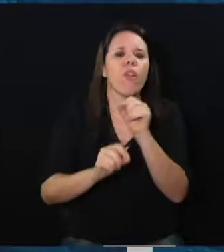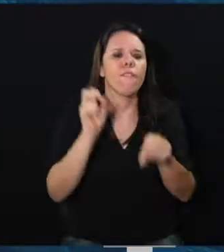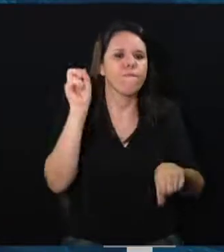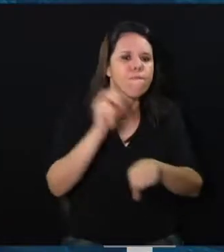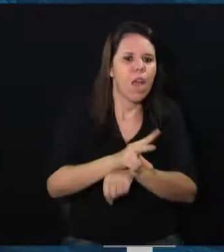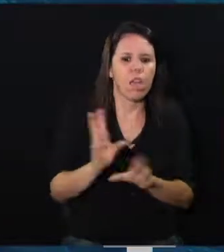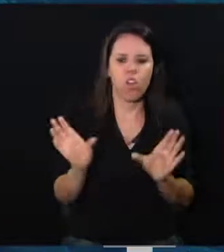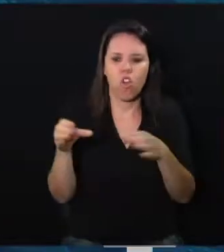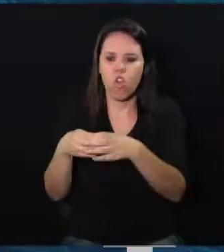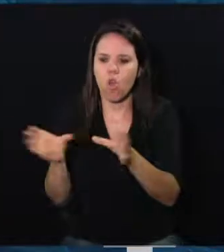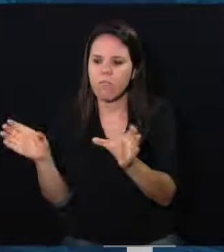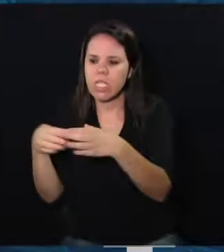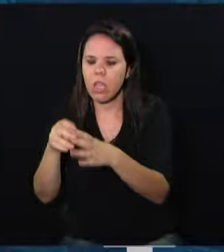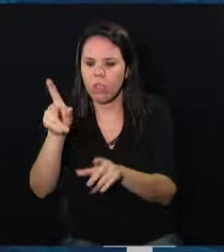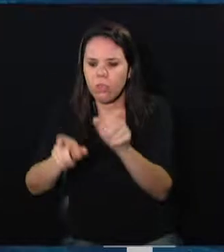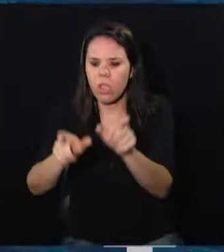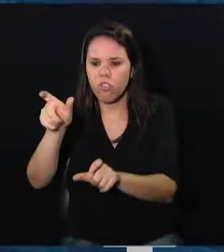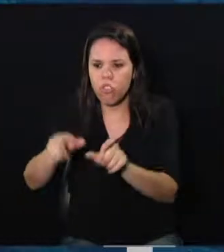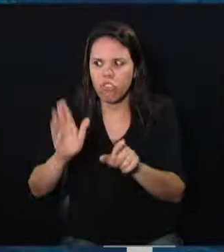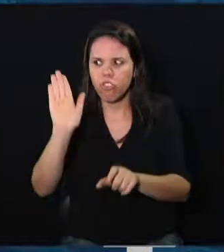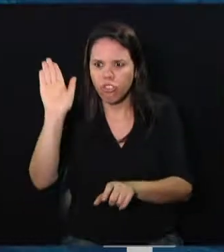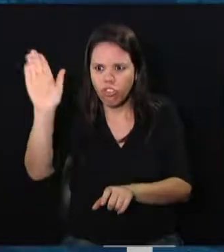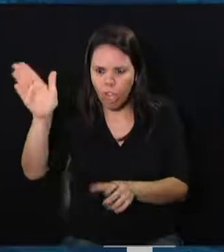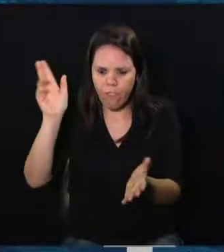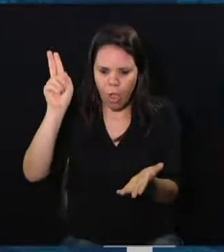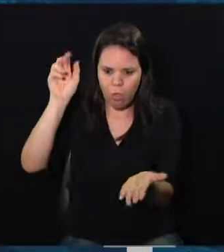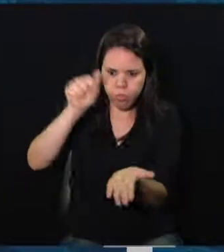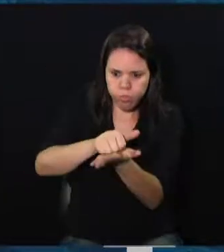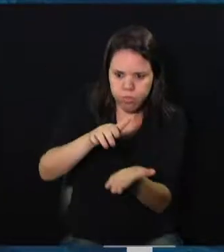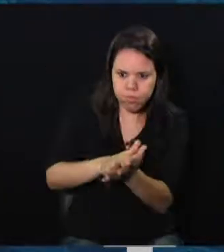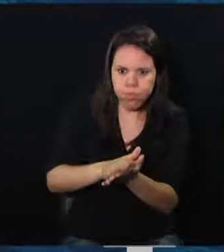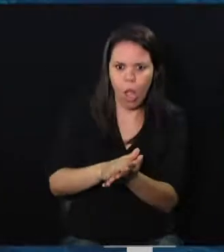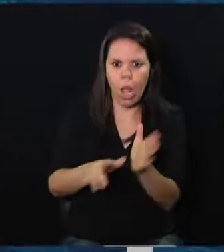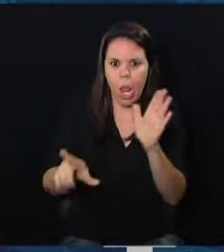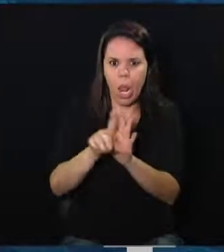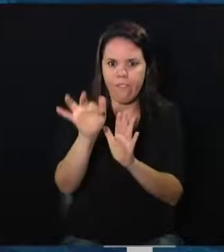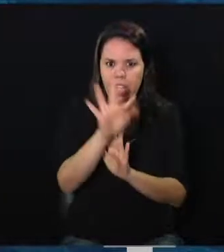em comissão de pessoas que tenham sido condenadas pela Lei Federal número